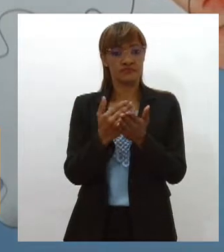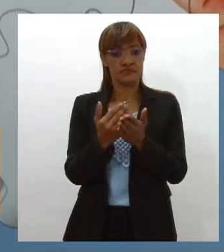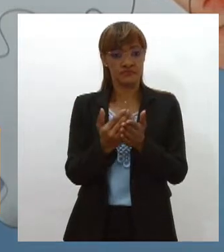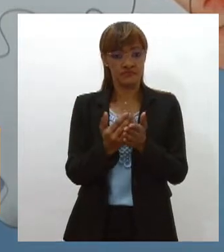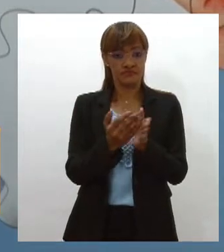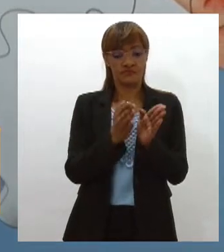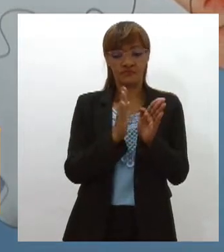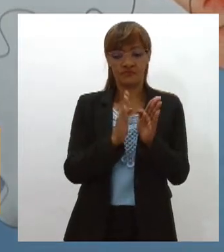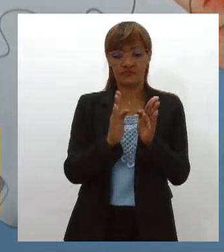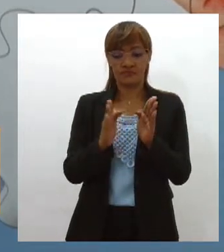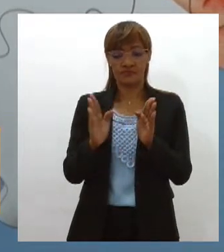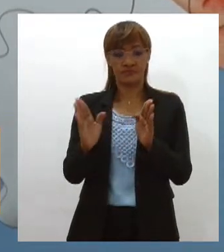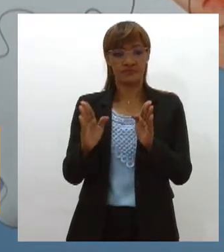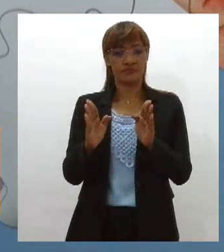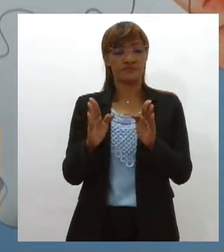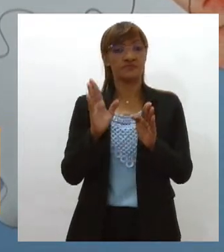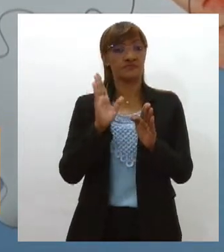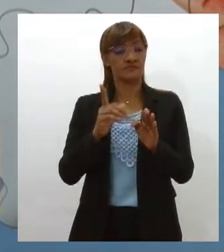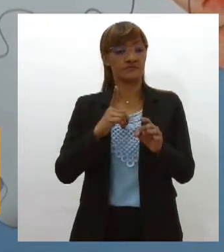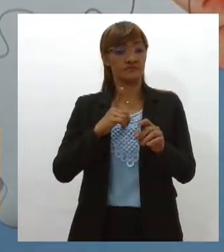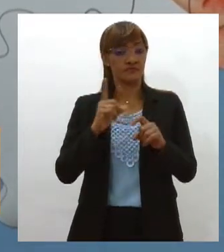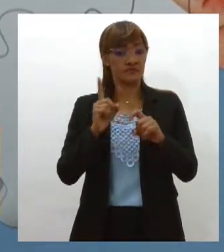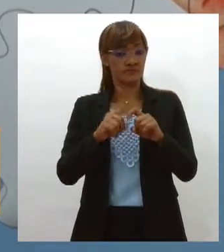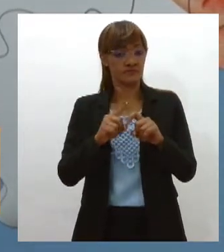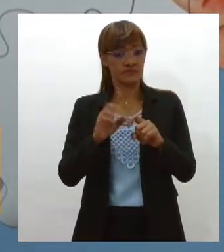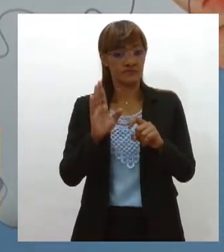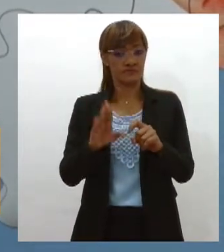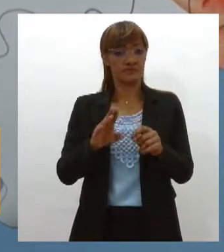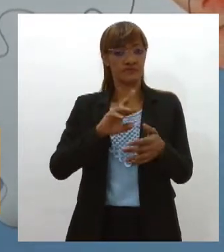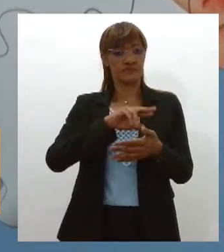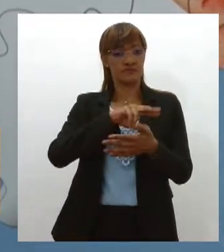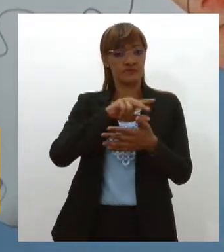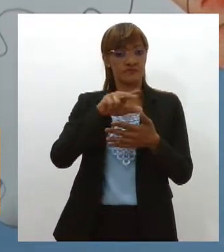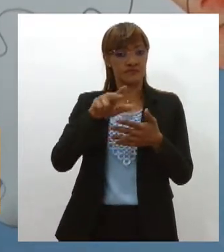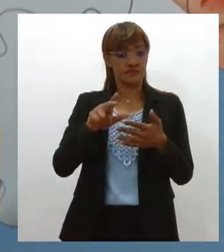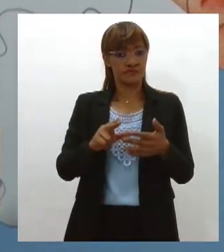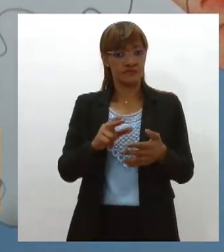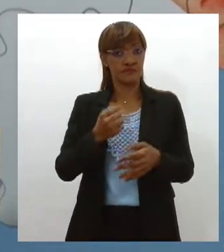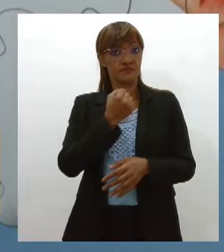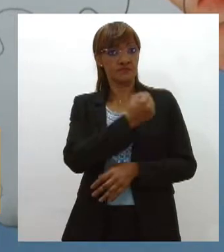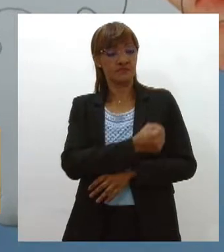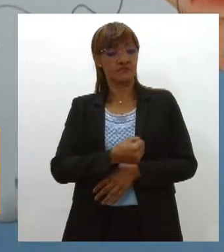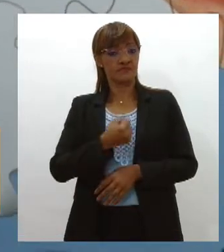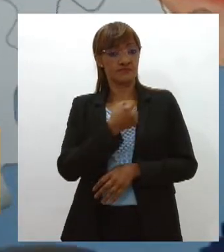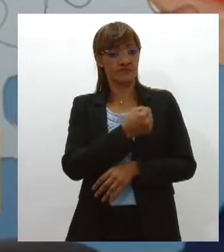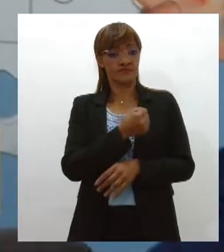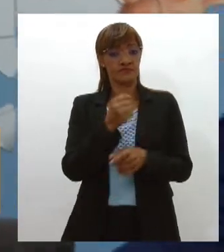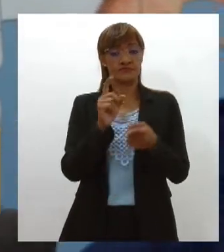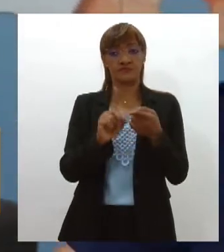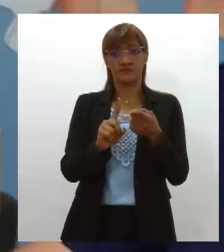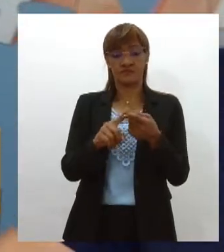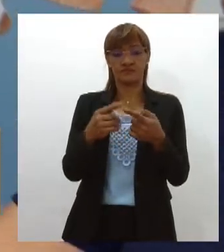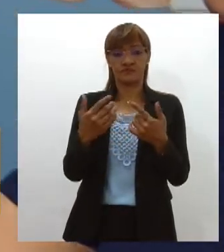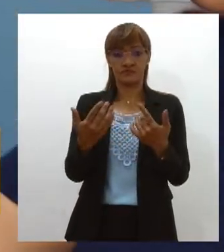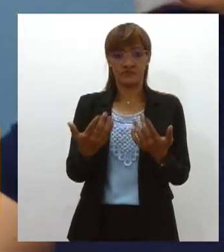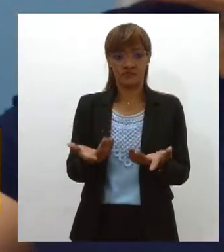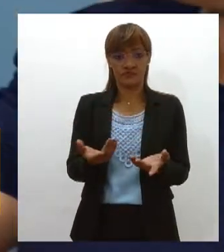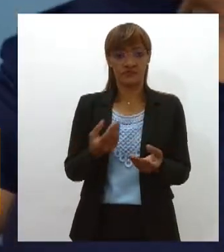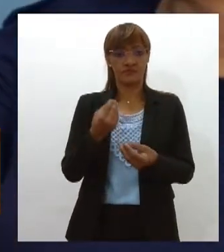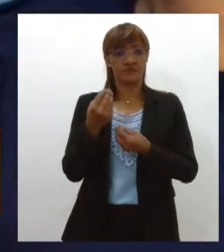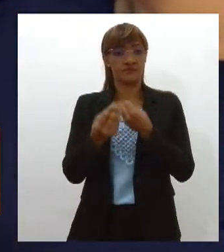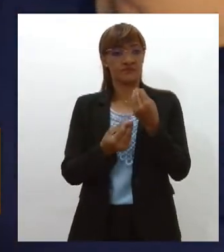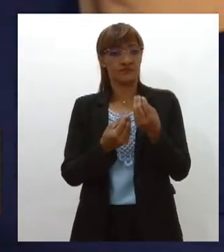com consulta com mastologista, ultrassonografia mamária axilar bilateral, biópsias com punção aspirativa ou